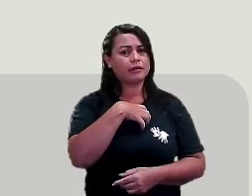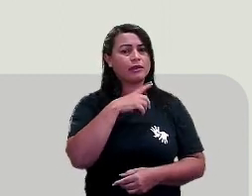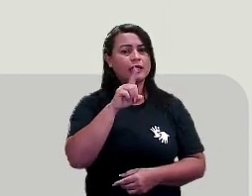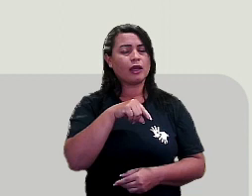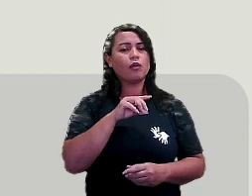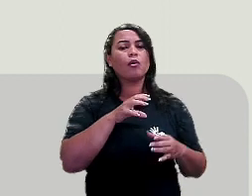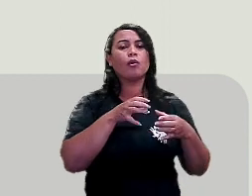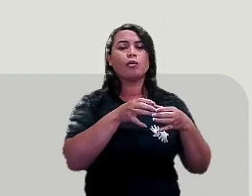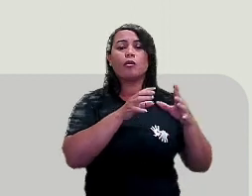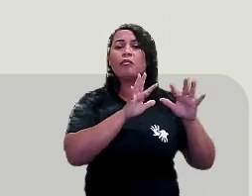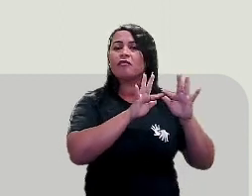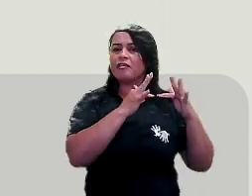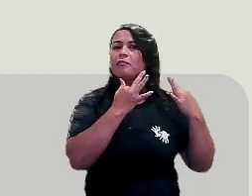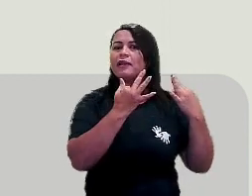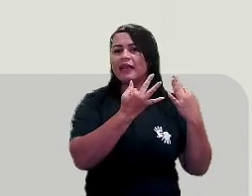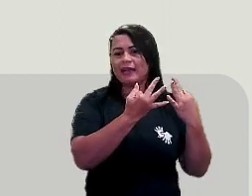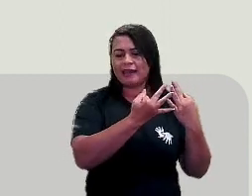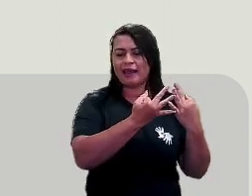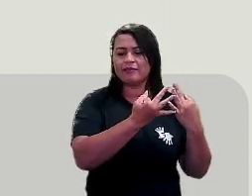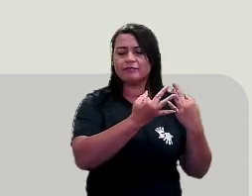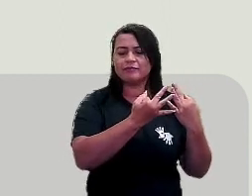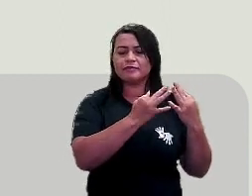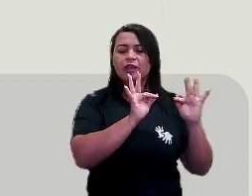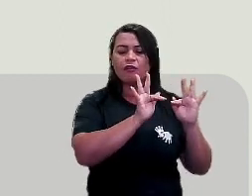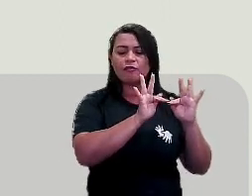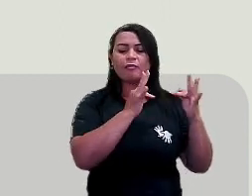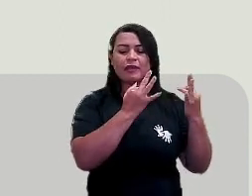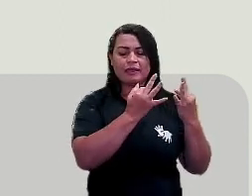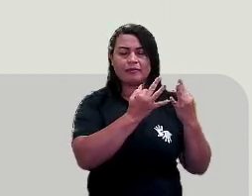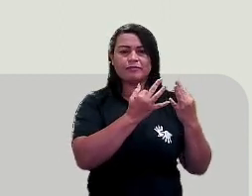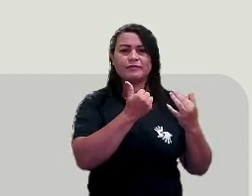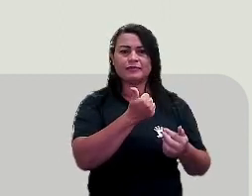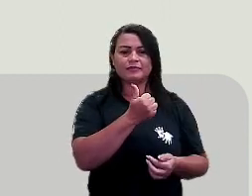quê? Nossa família, nosso familiar.